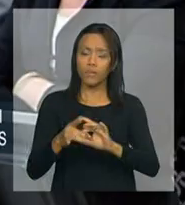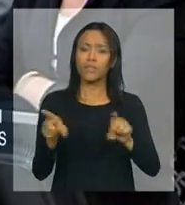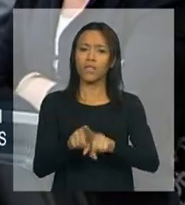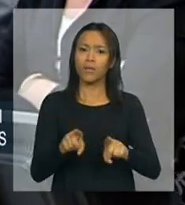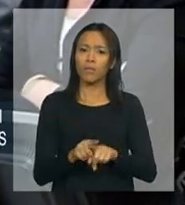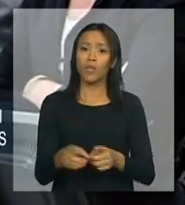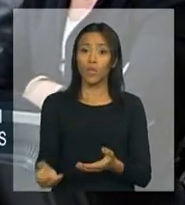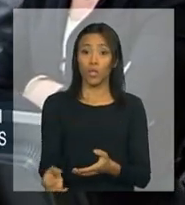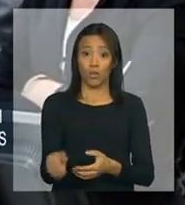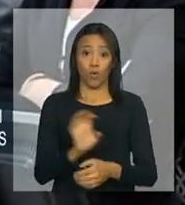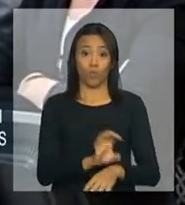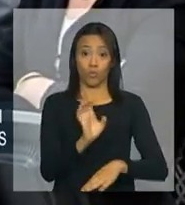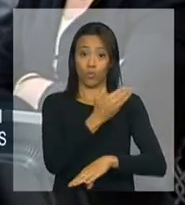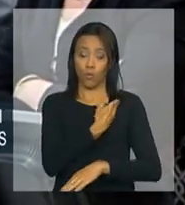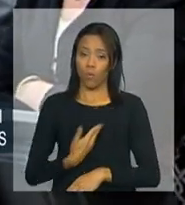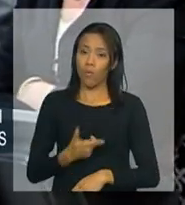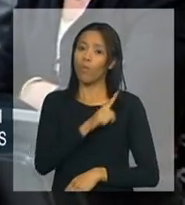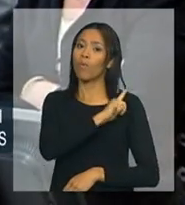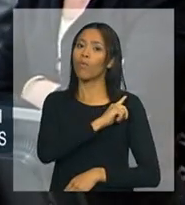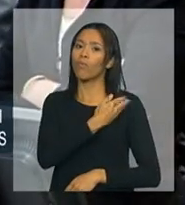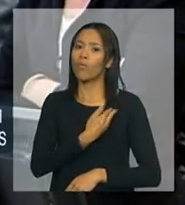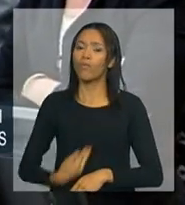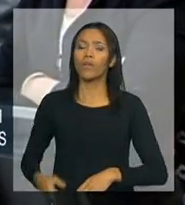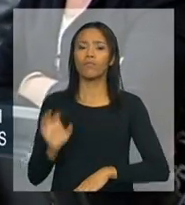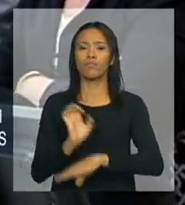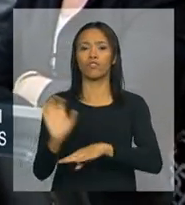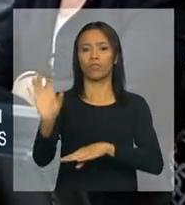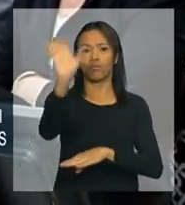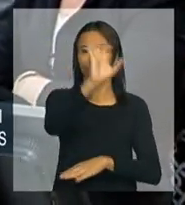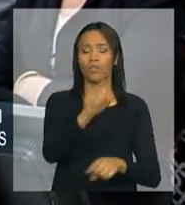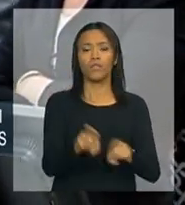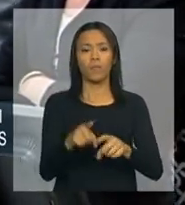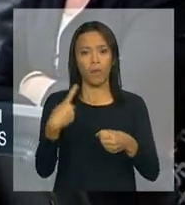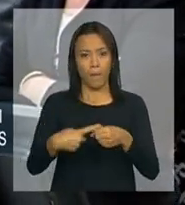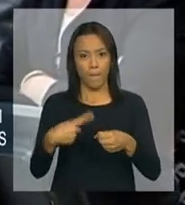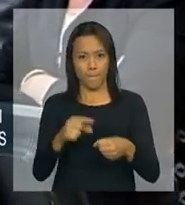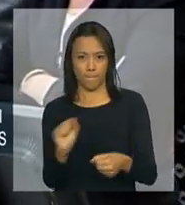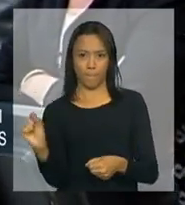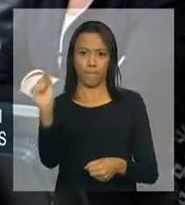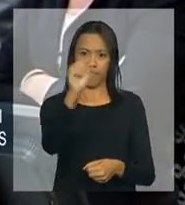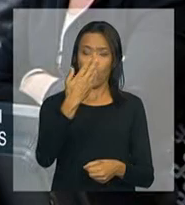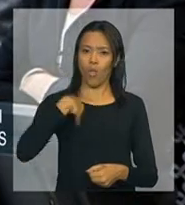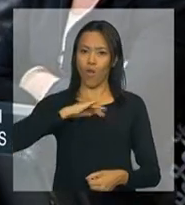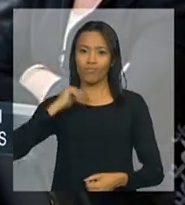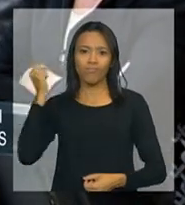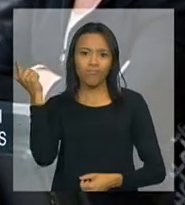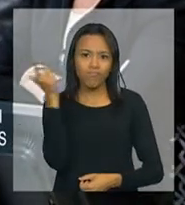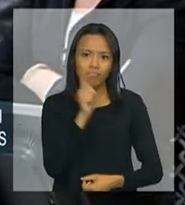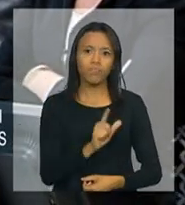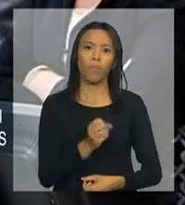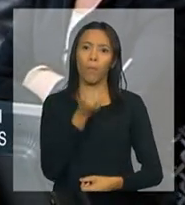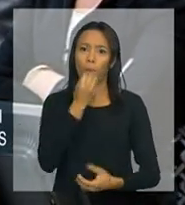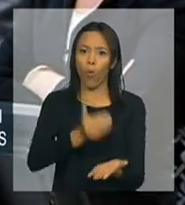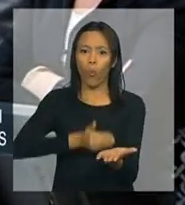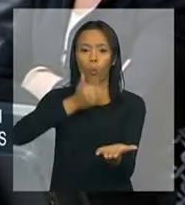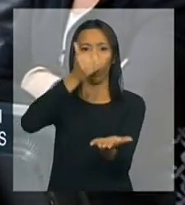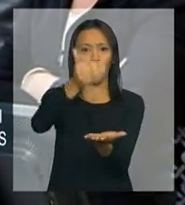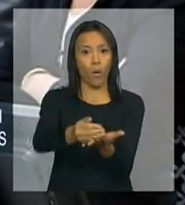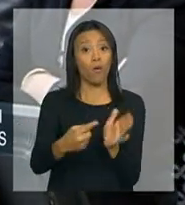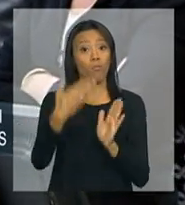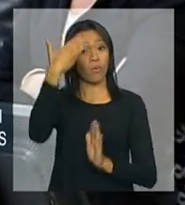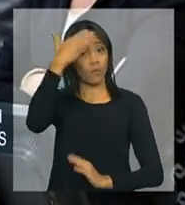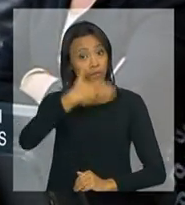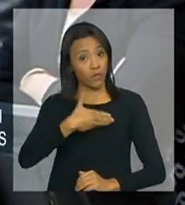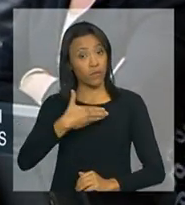os governos estaduais e com as prefeituras. Eu acho que nós damos um salto, não só provando que o Brasil é capaz